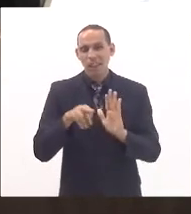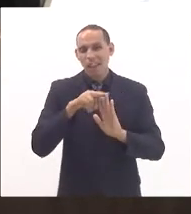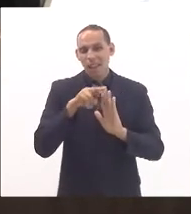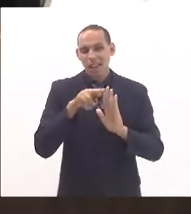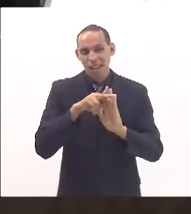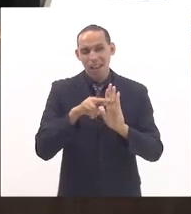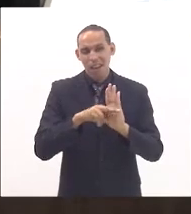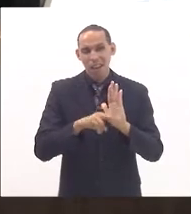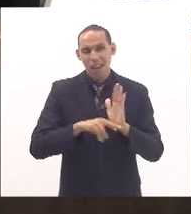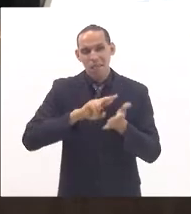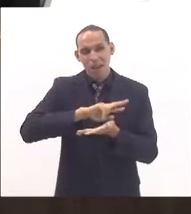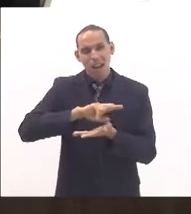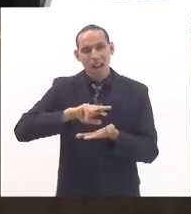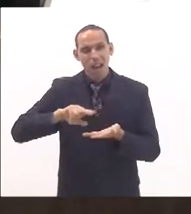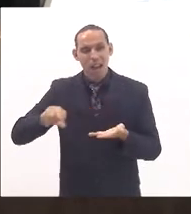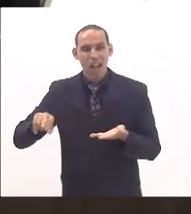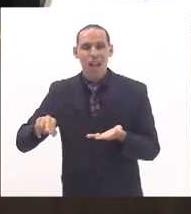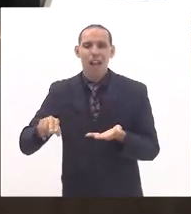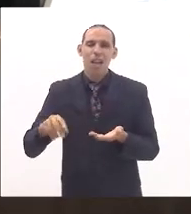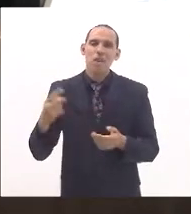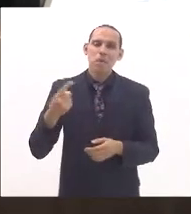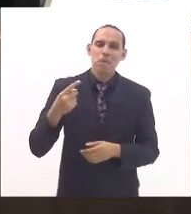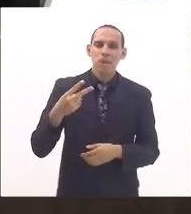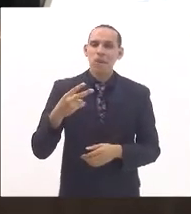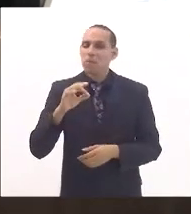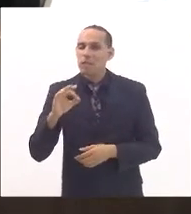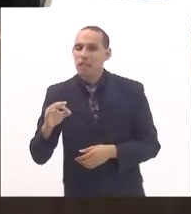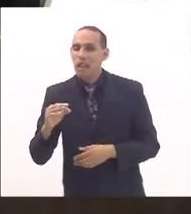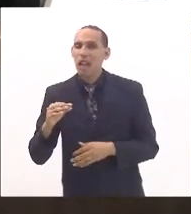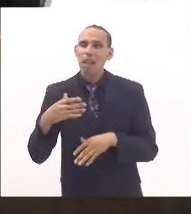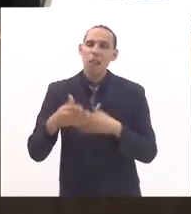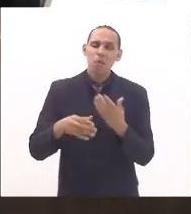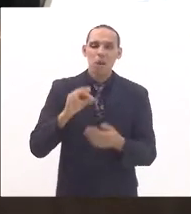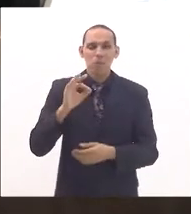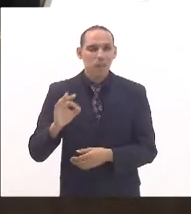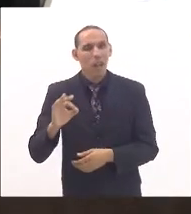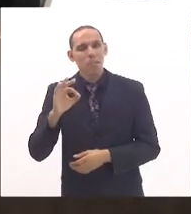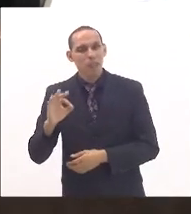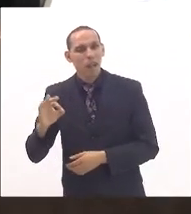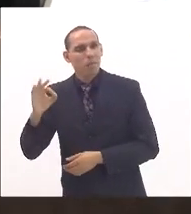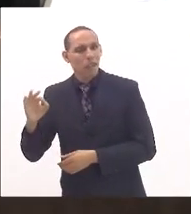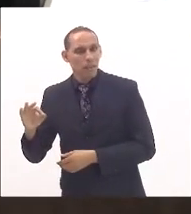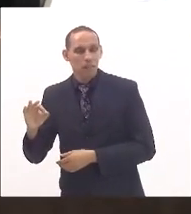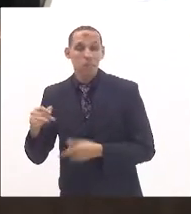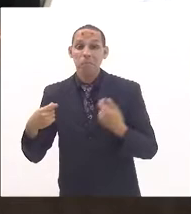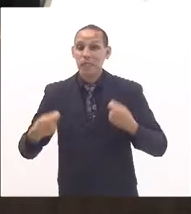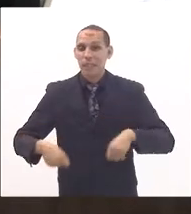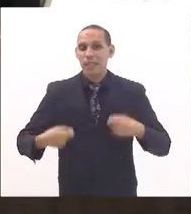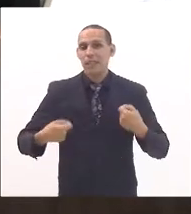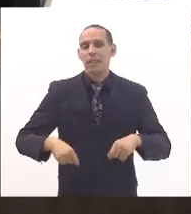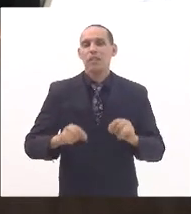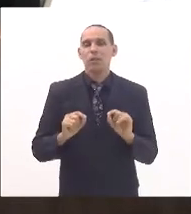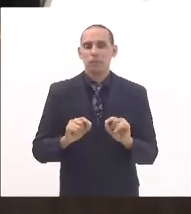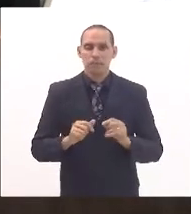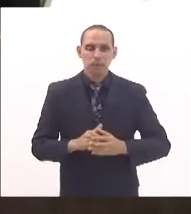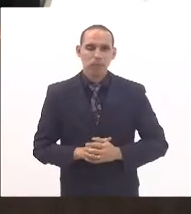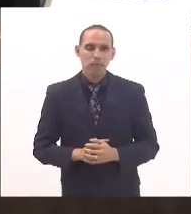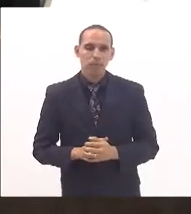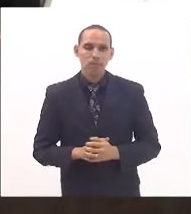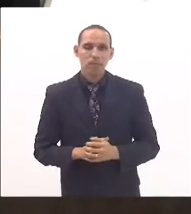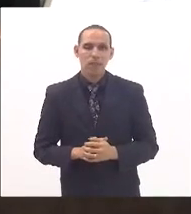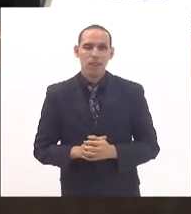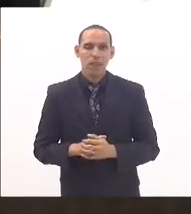regras, de primeiro 2%, não sei quantos por cento, haveria necessidade de fazer